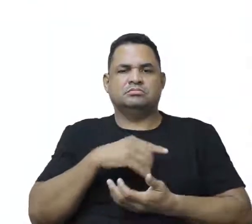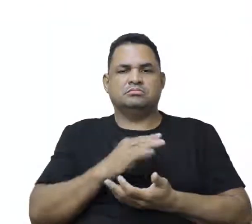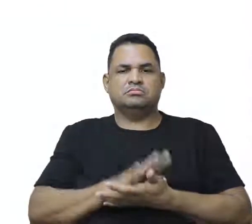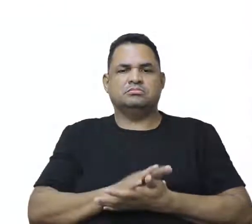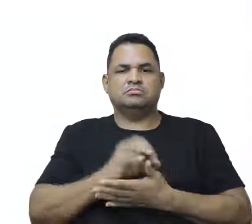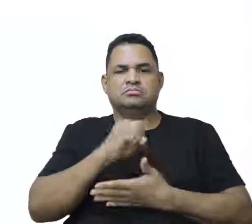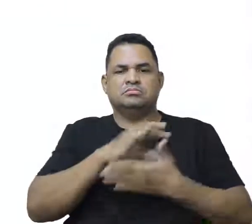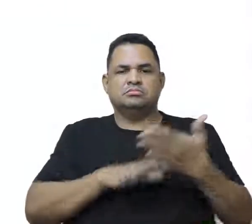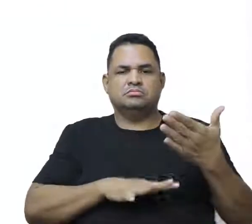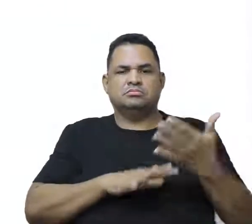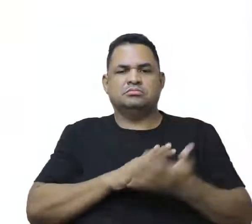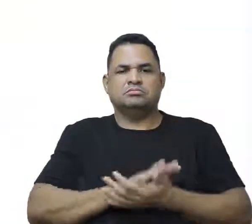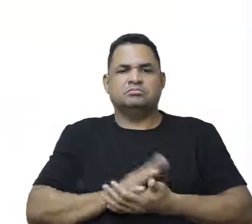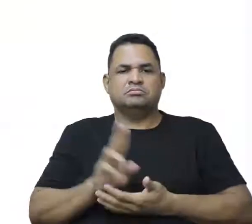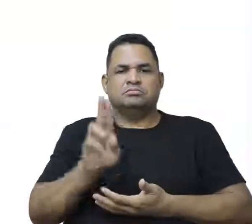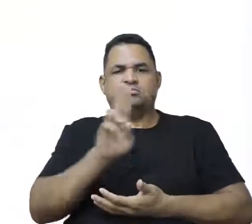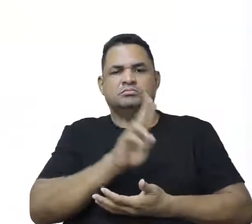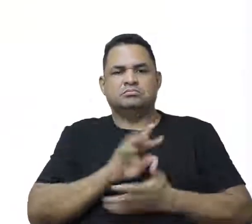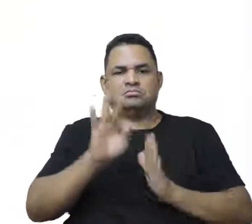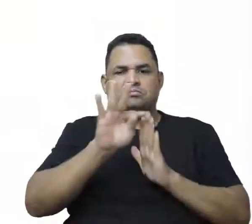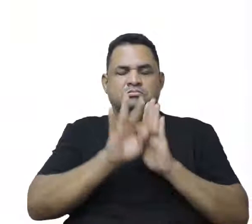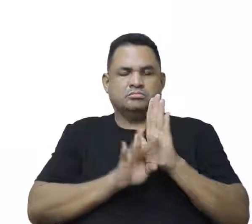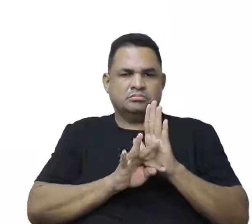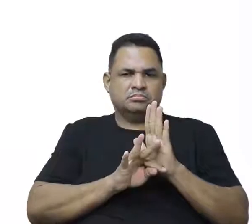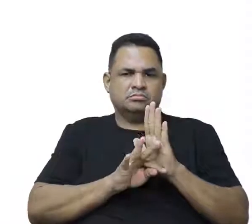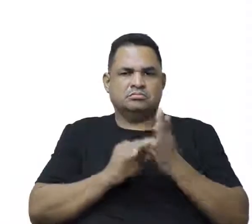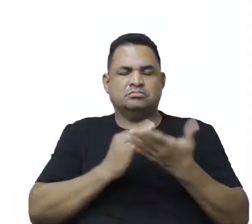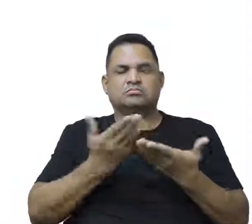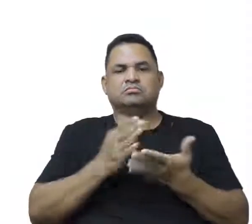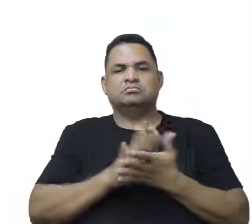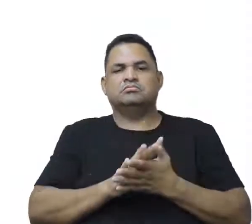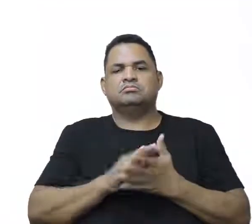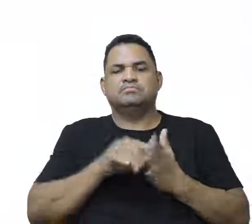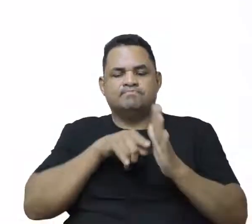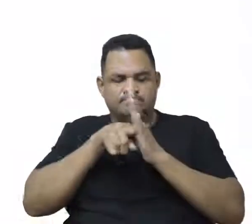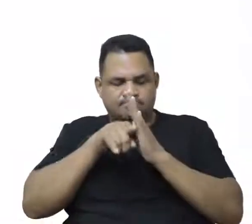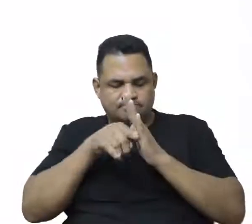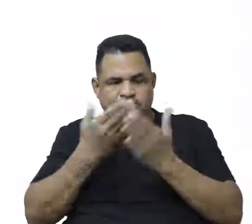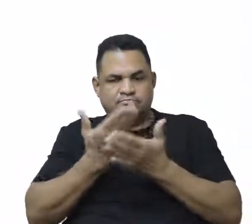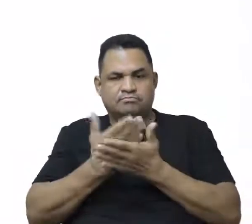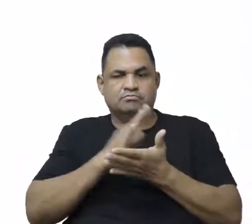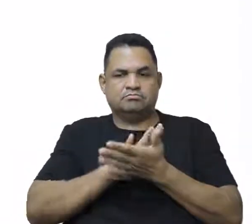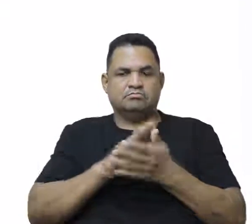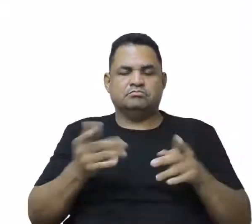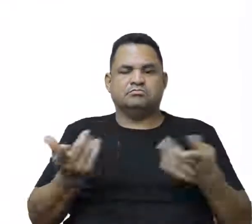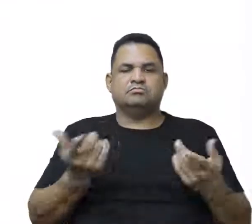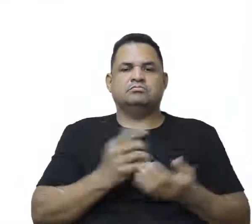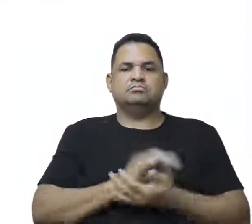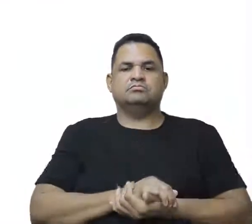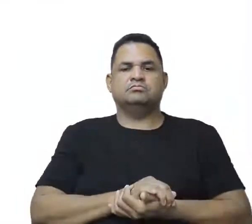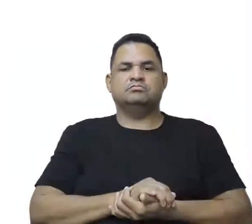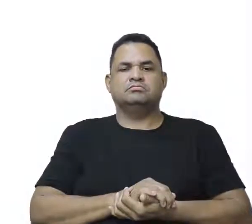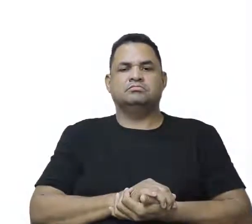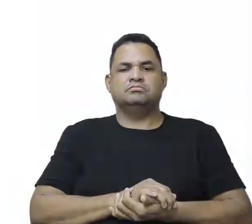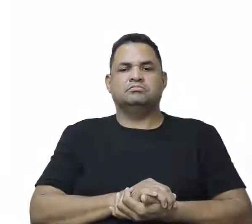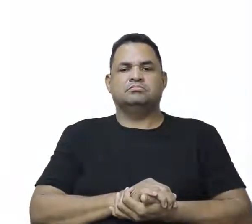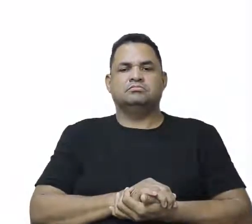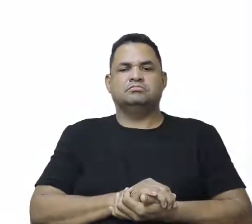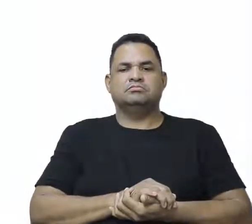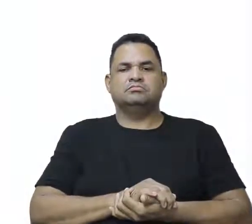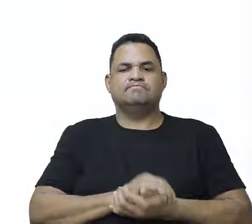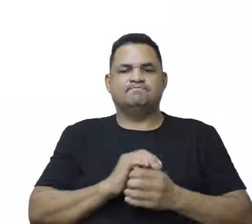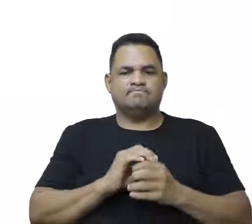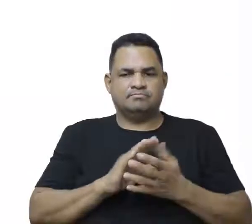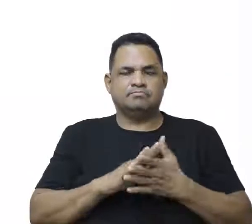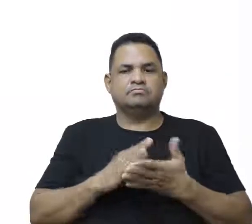na questão, o uso do texto, e esse texto vai ser para análise e interpretação. O texto também